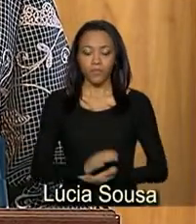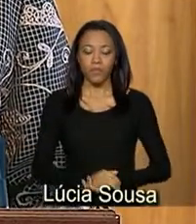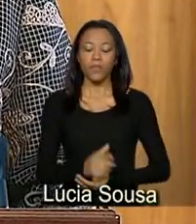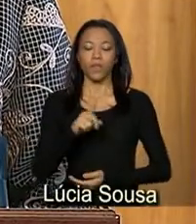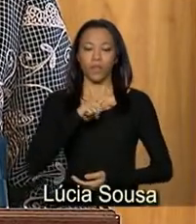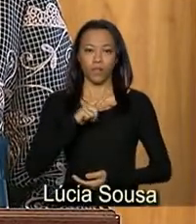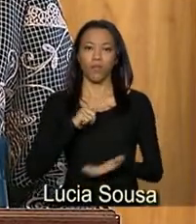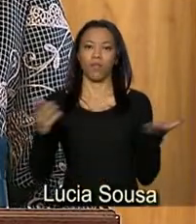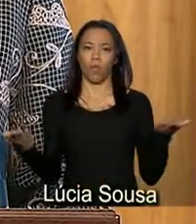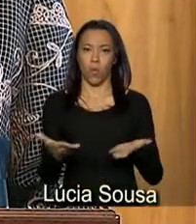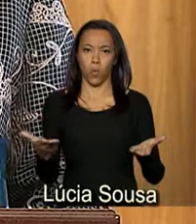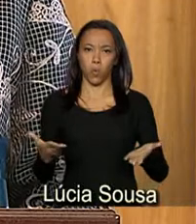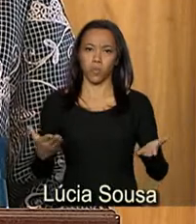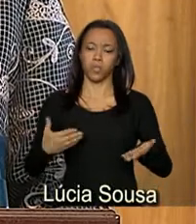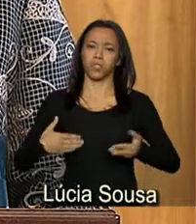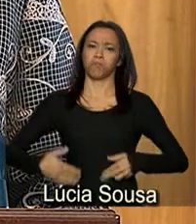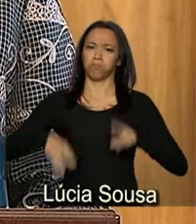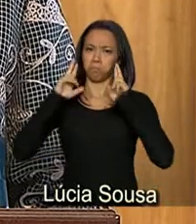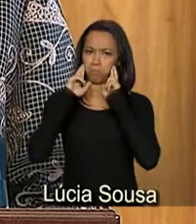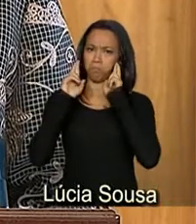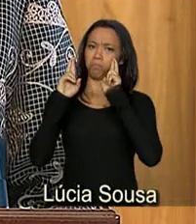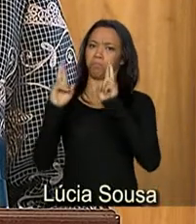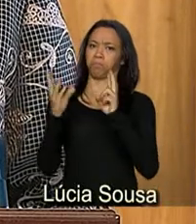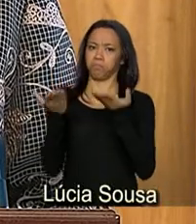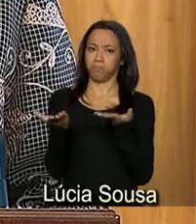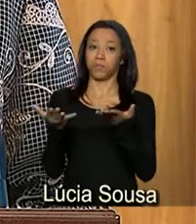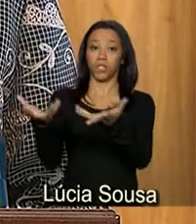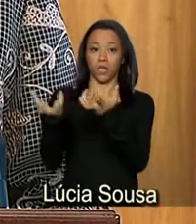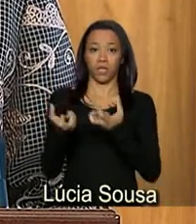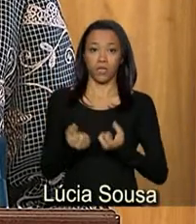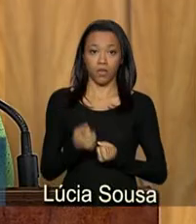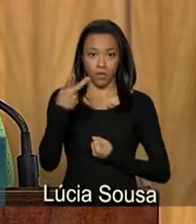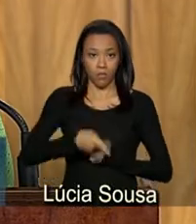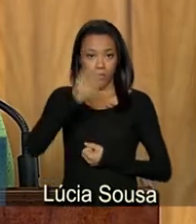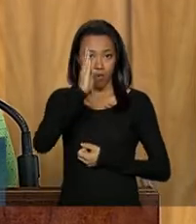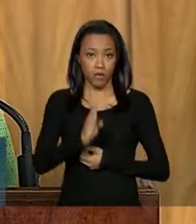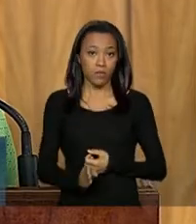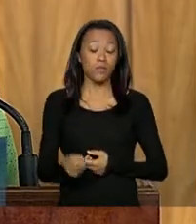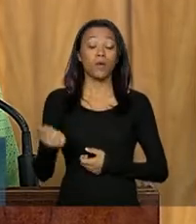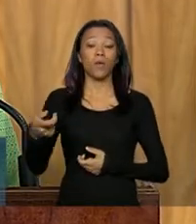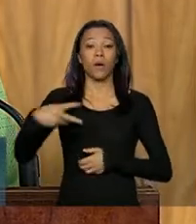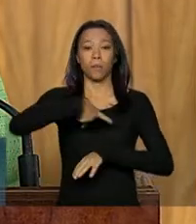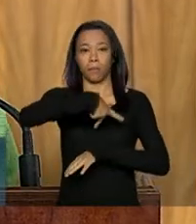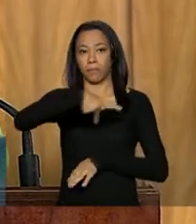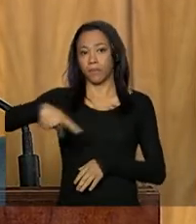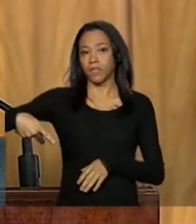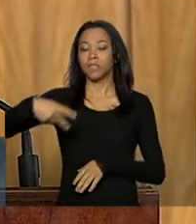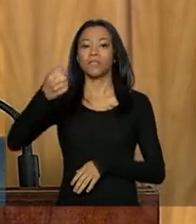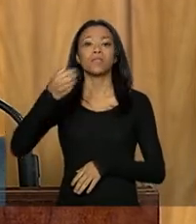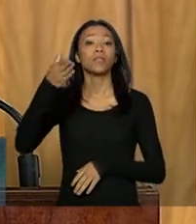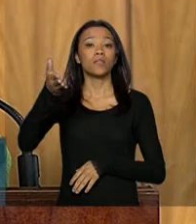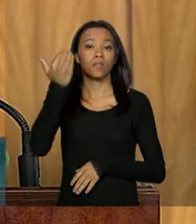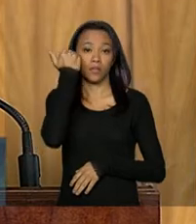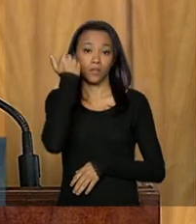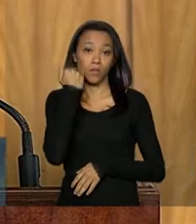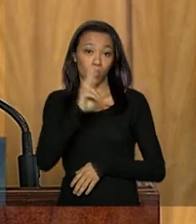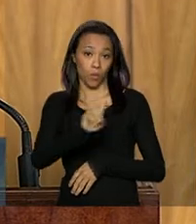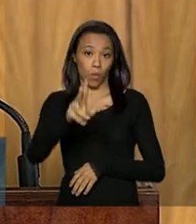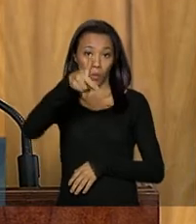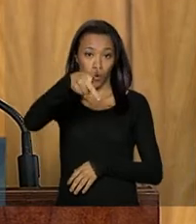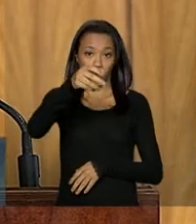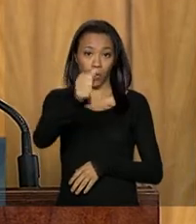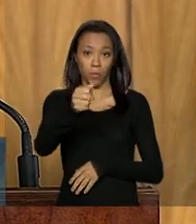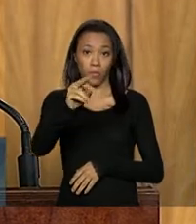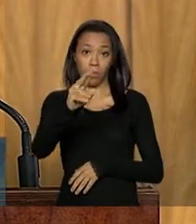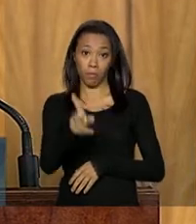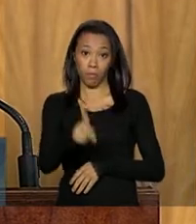temos hoje a honra de receber a presidenta da República da Coreia, Park Geun-hye, em sua primeira visita ao